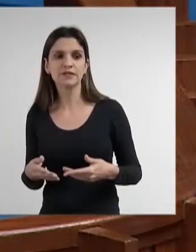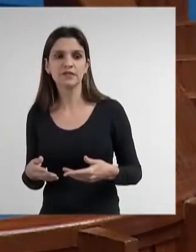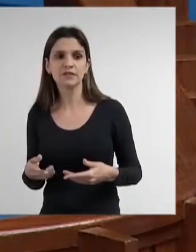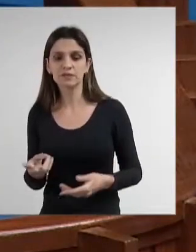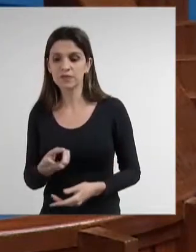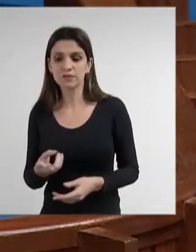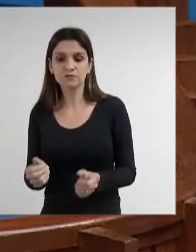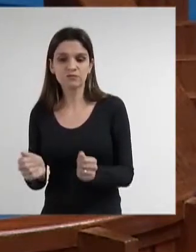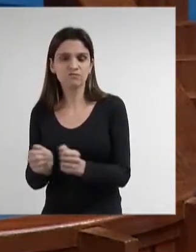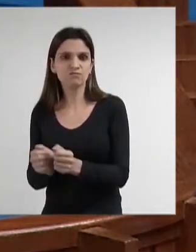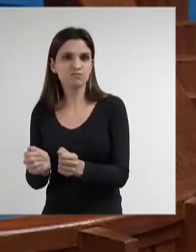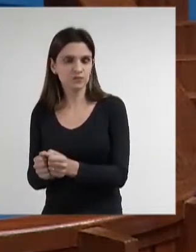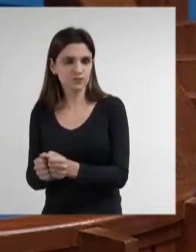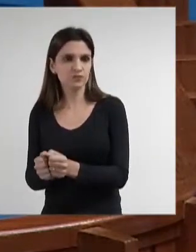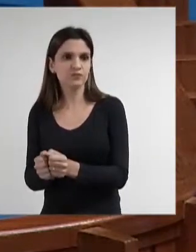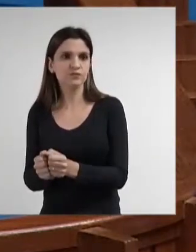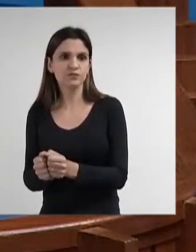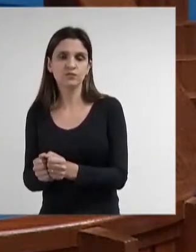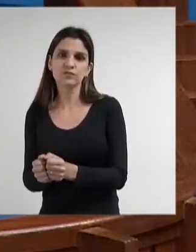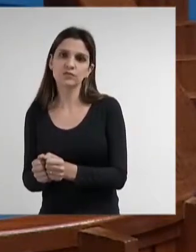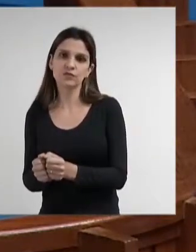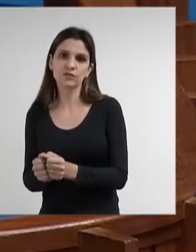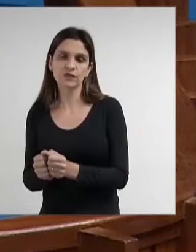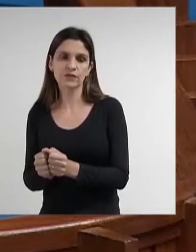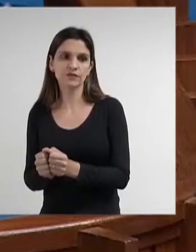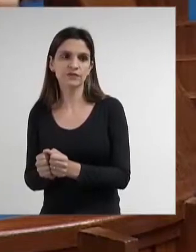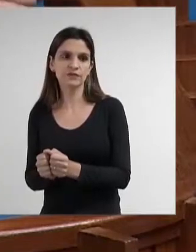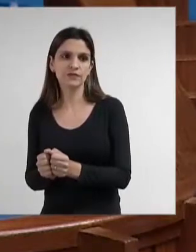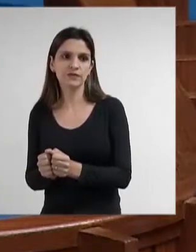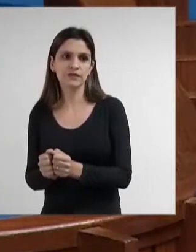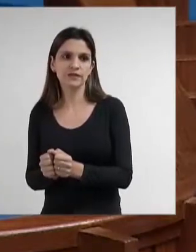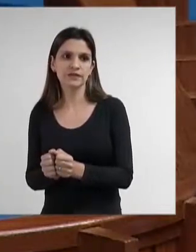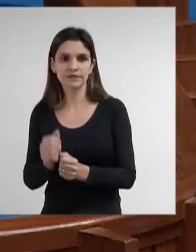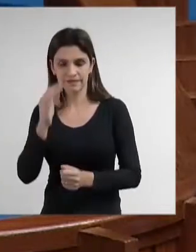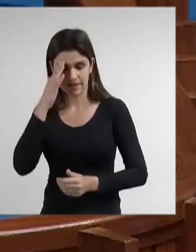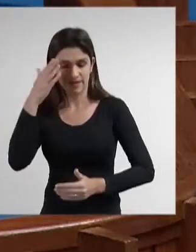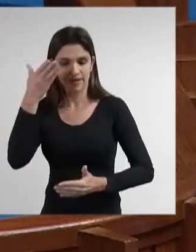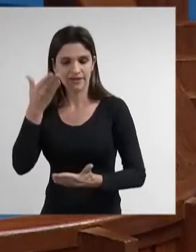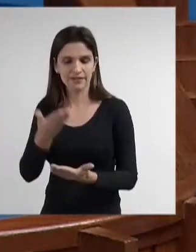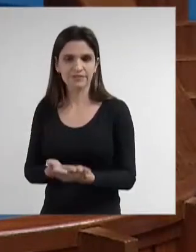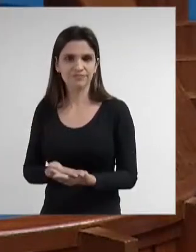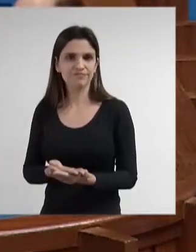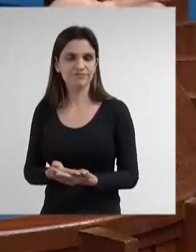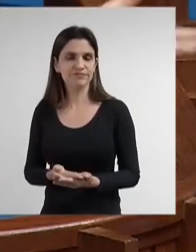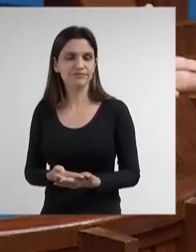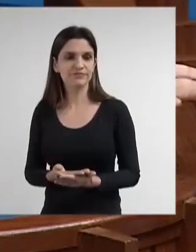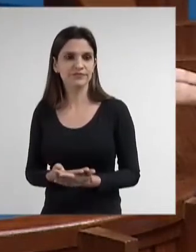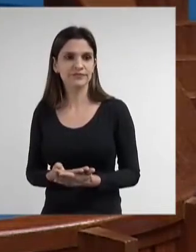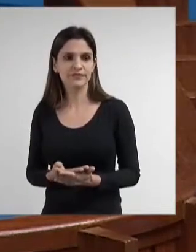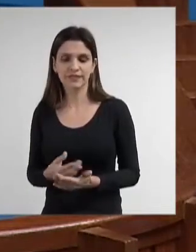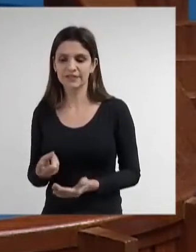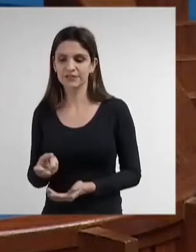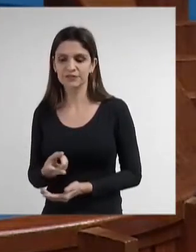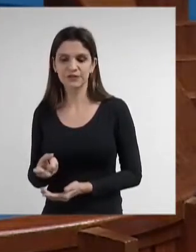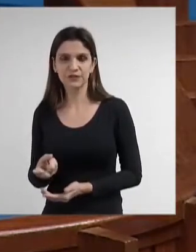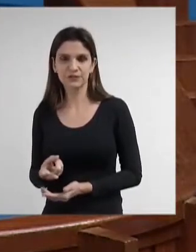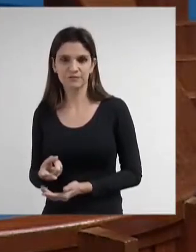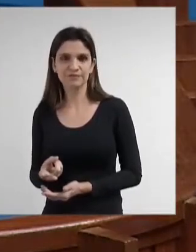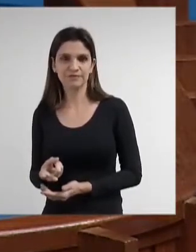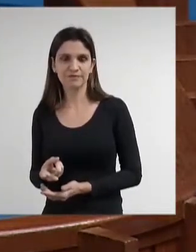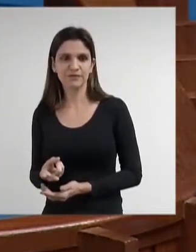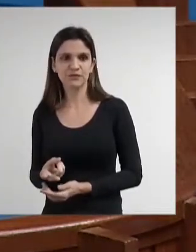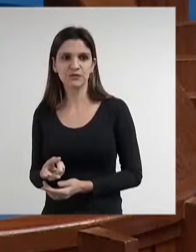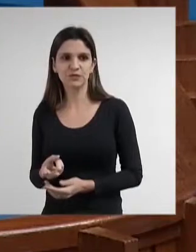paga advogado, acreditando na palavra dele, se torna namorada e